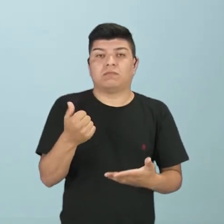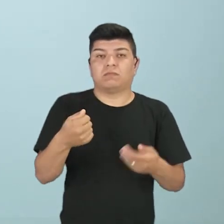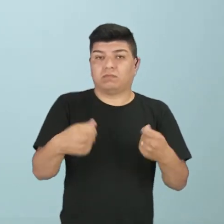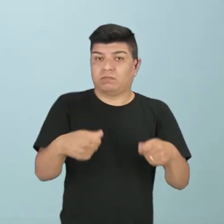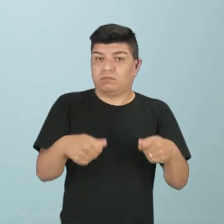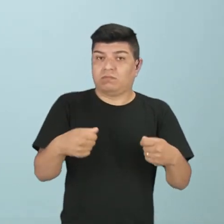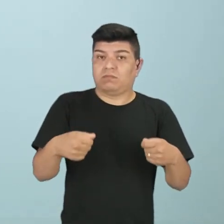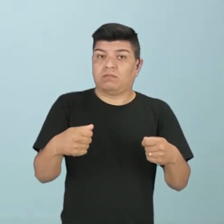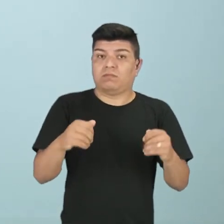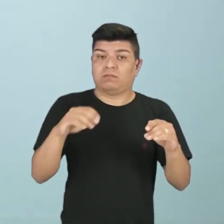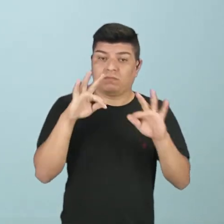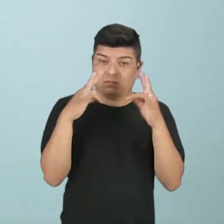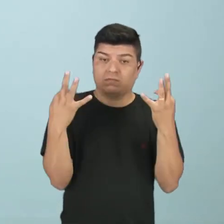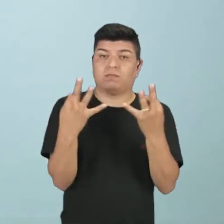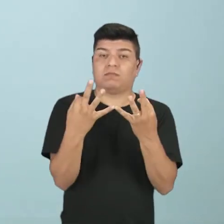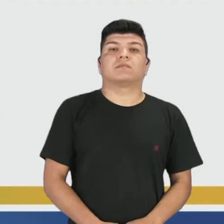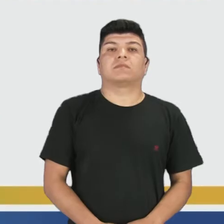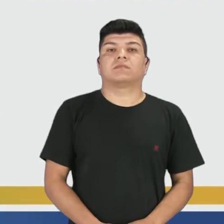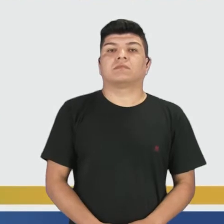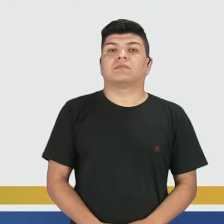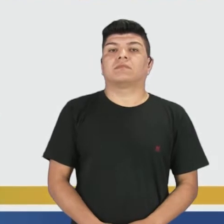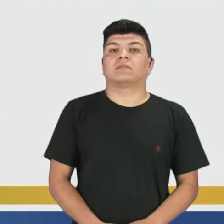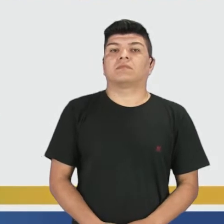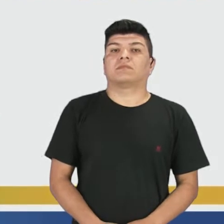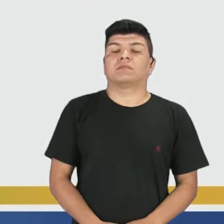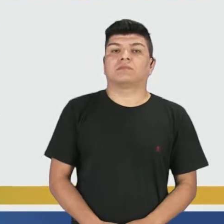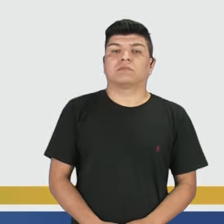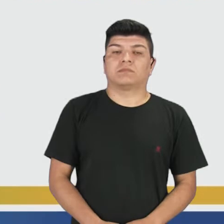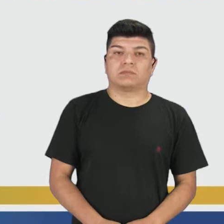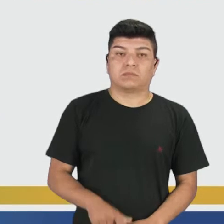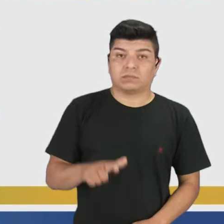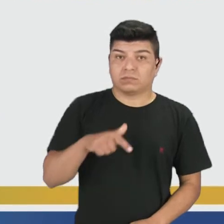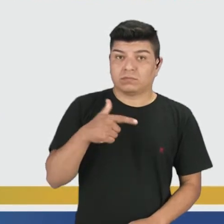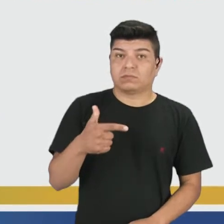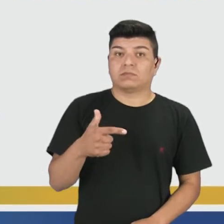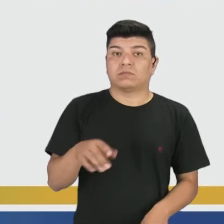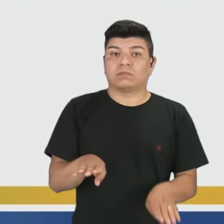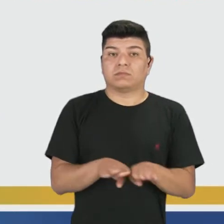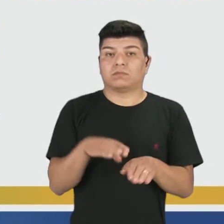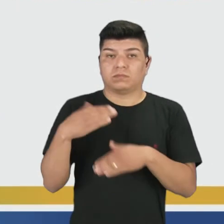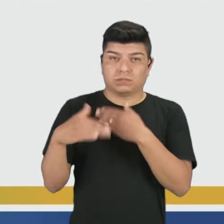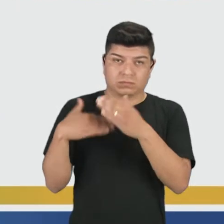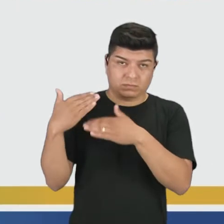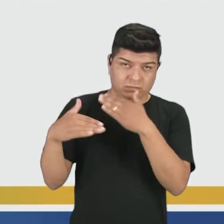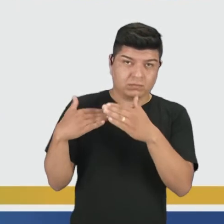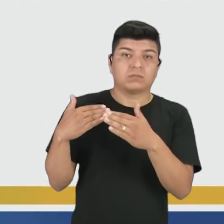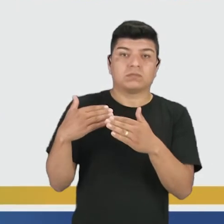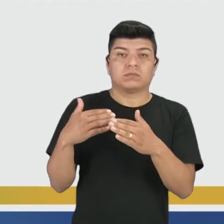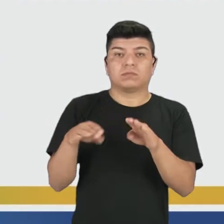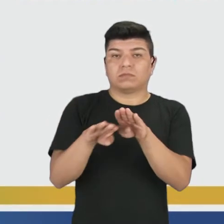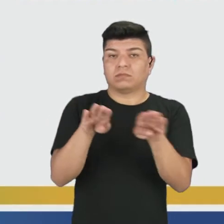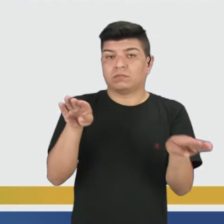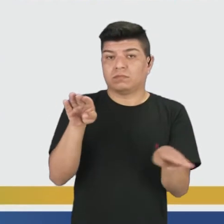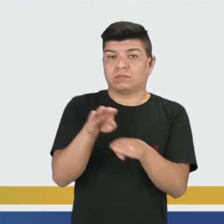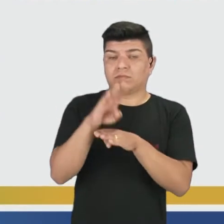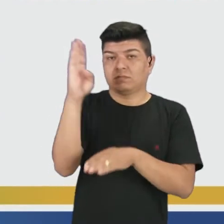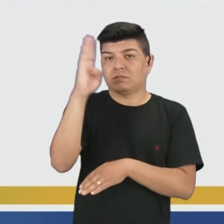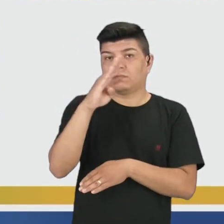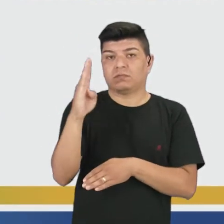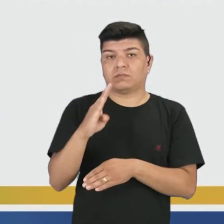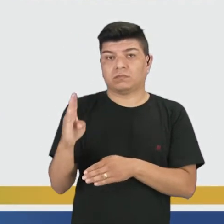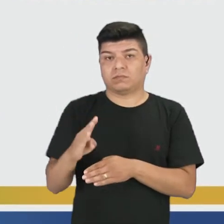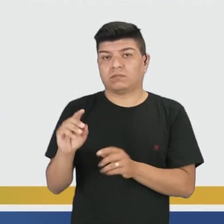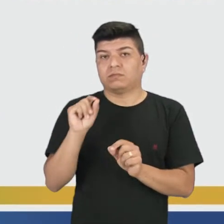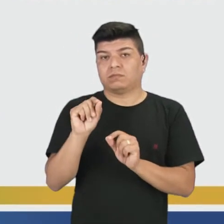das necessidades de sua família. Um outro ponto para se desenvolver a respeito das desigualdades no